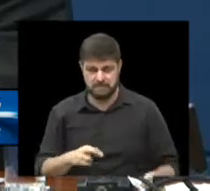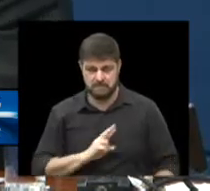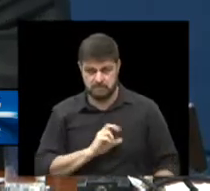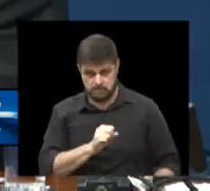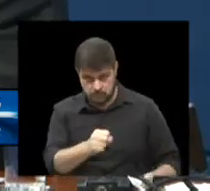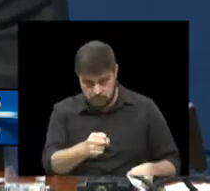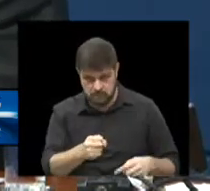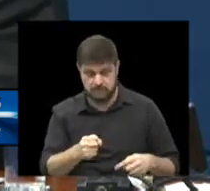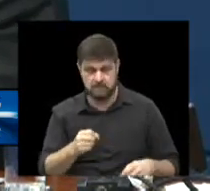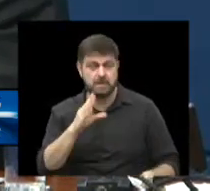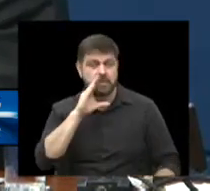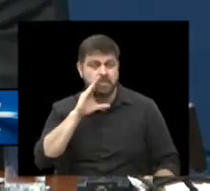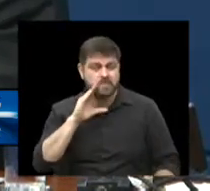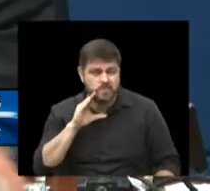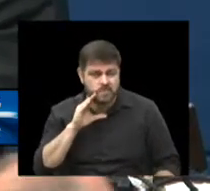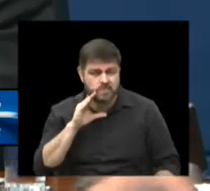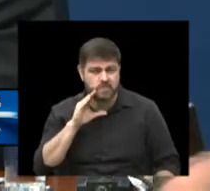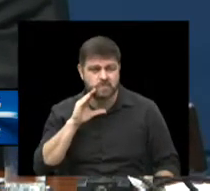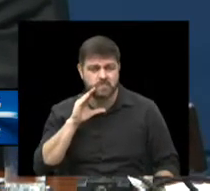Cirilo, sim.